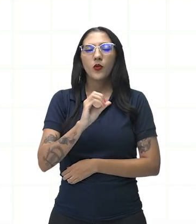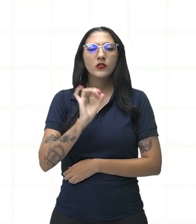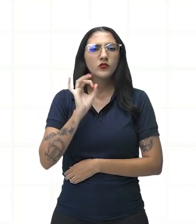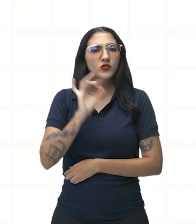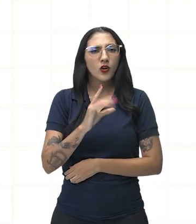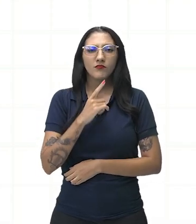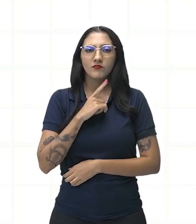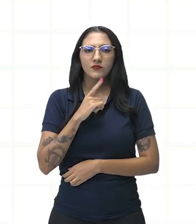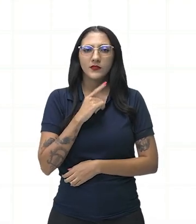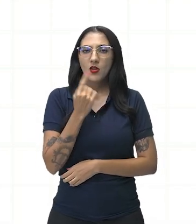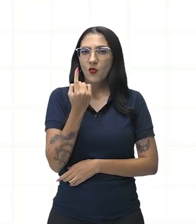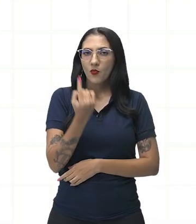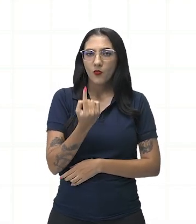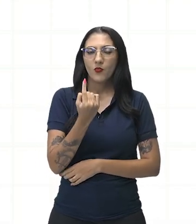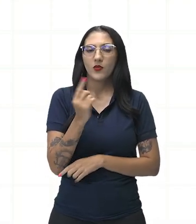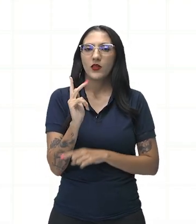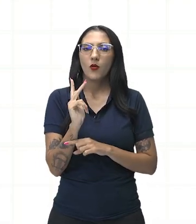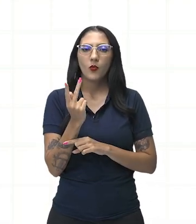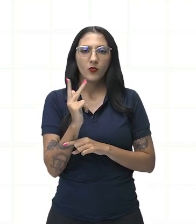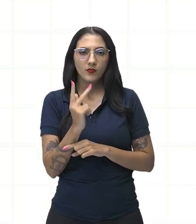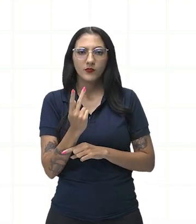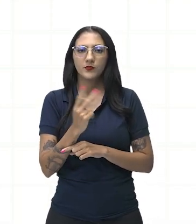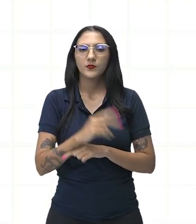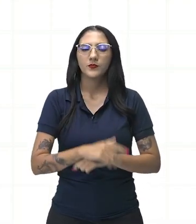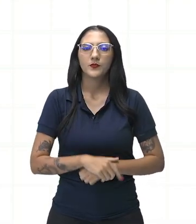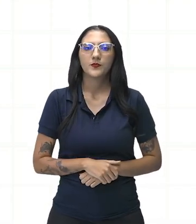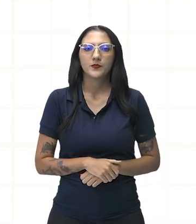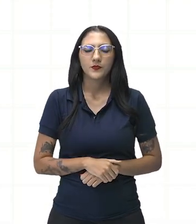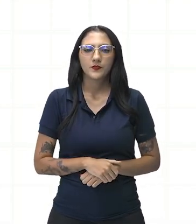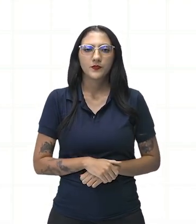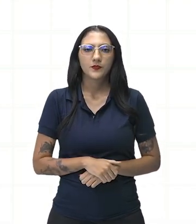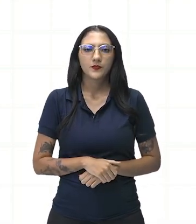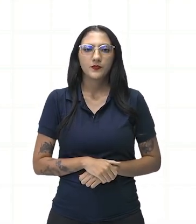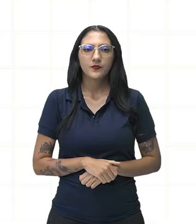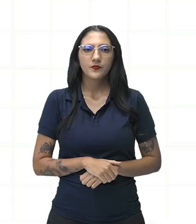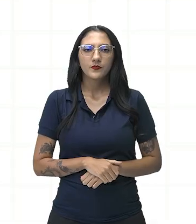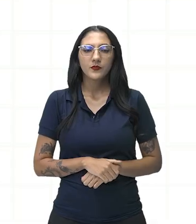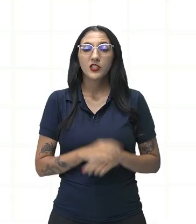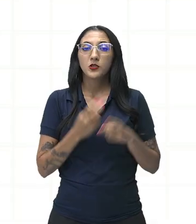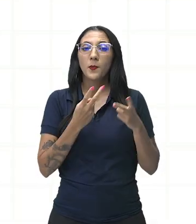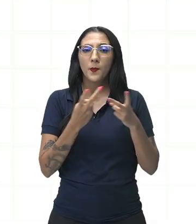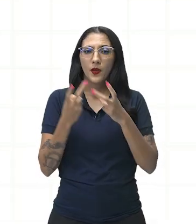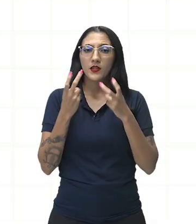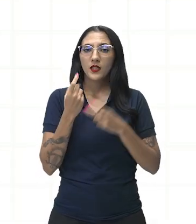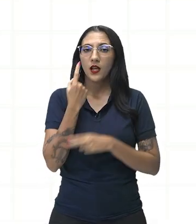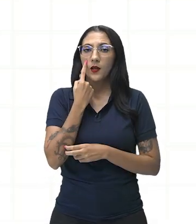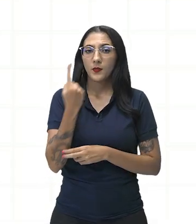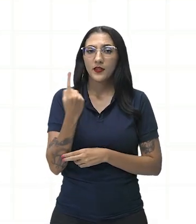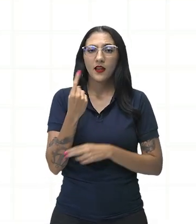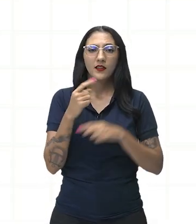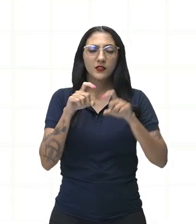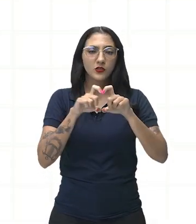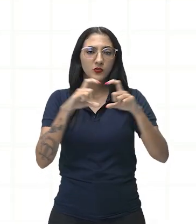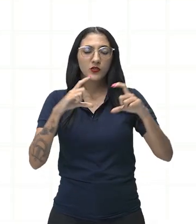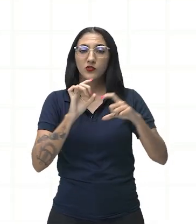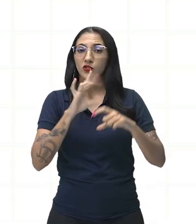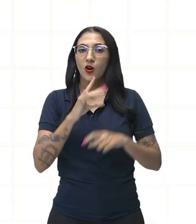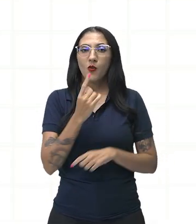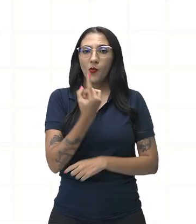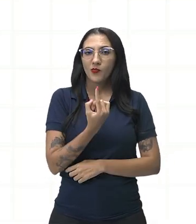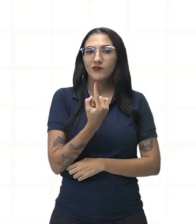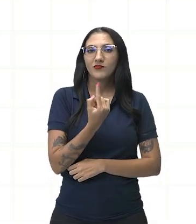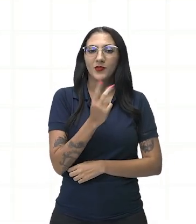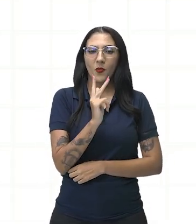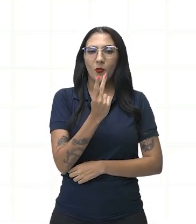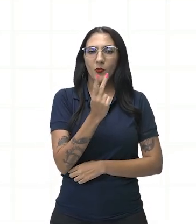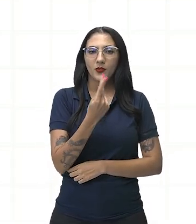quê? Apenas um hidrogênio ionizável, onde percebemos na nossa fórmula, vejam só, apenas um